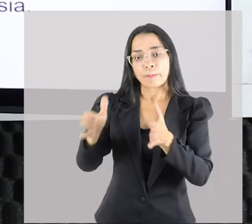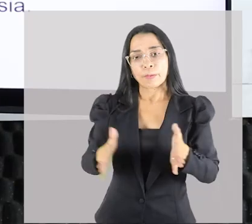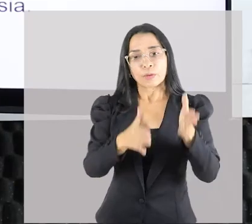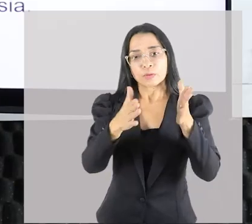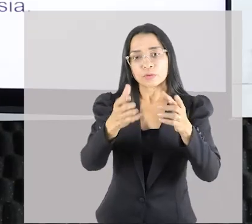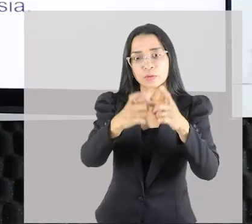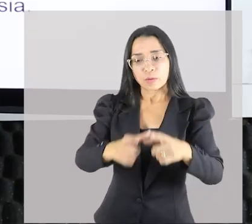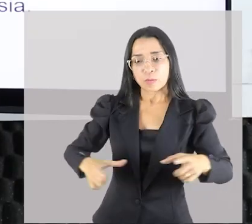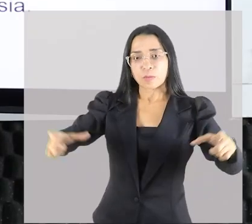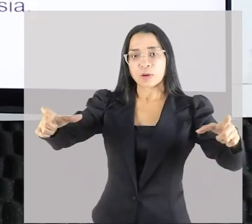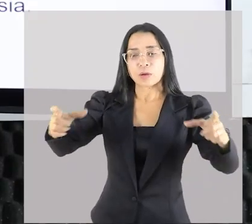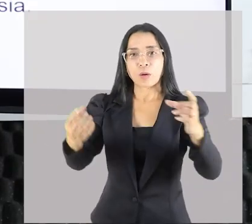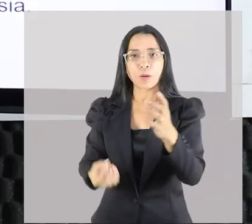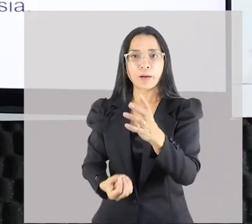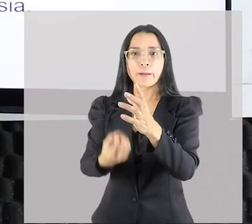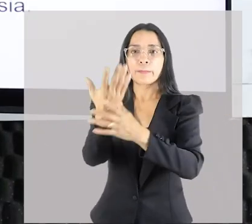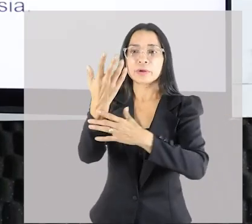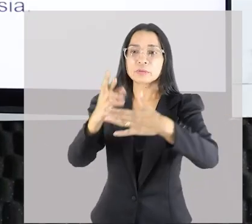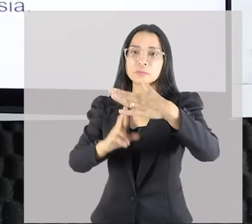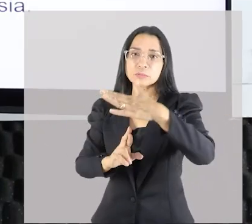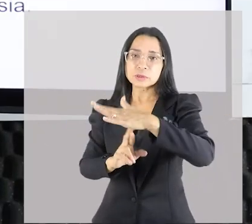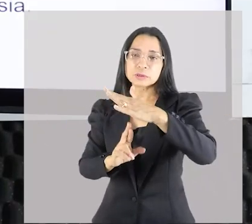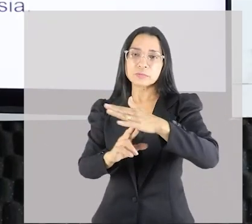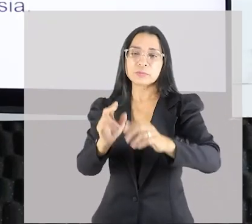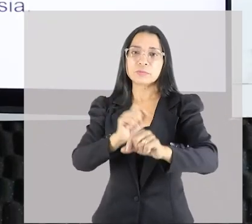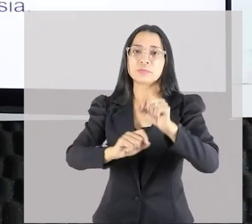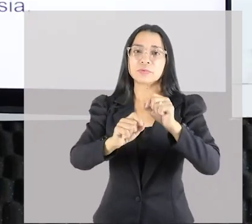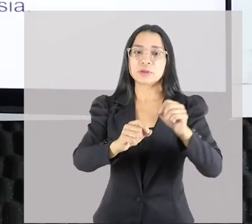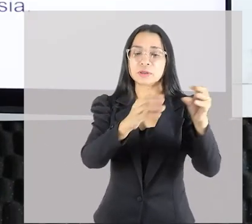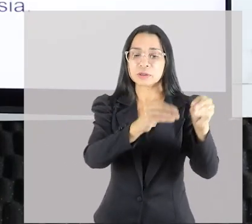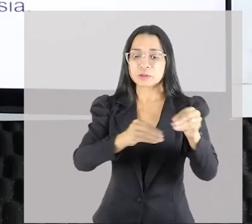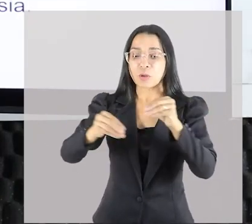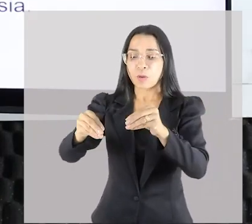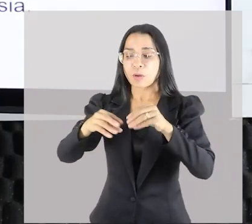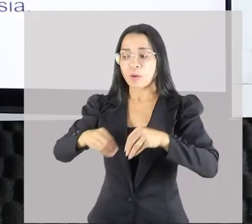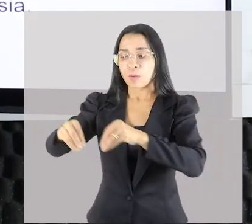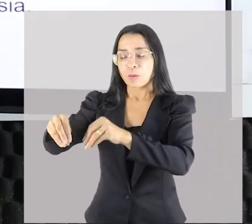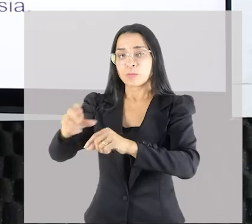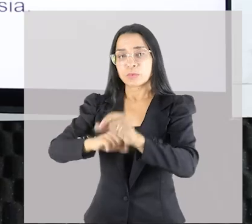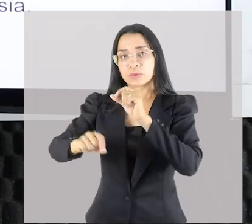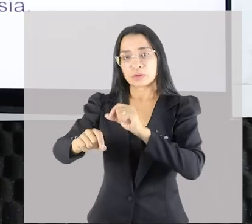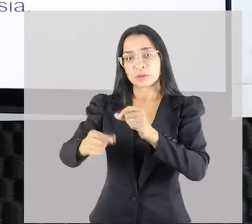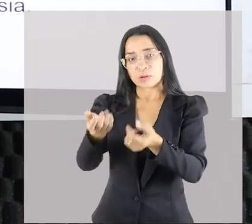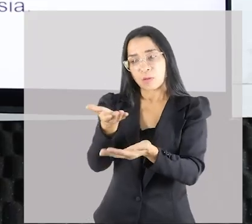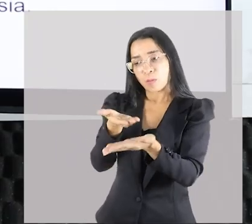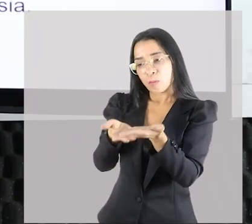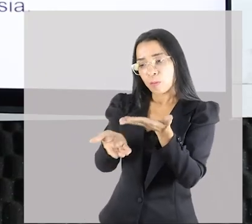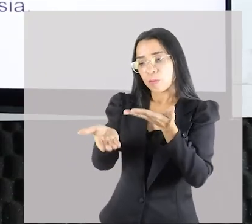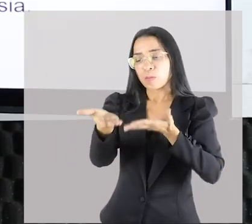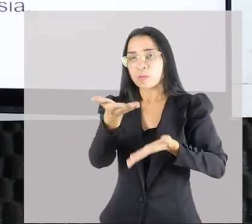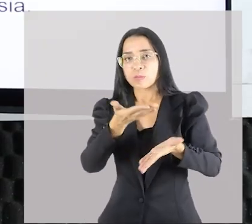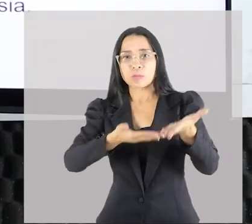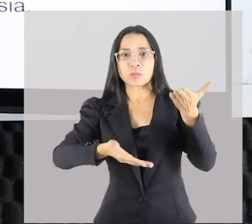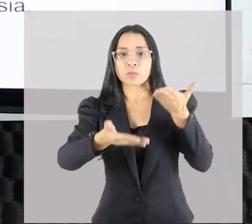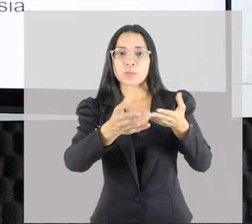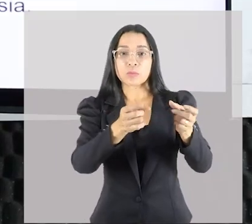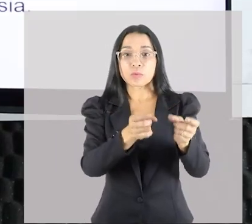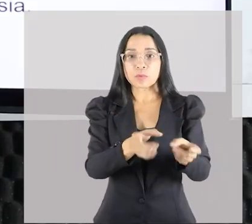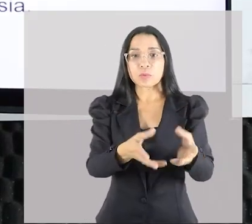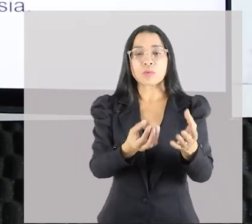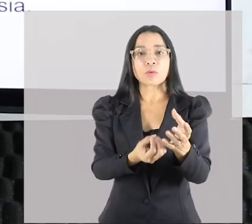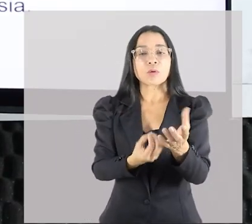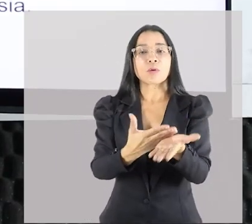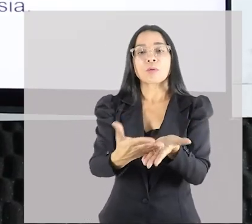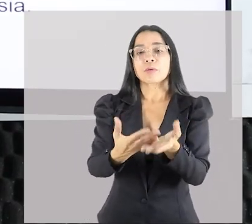aparecimento ou revitalização desses burgos, das feiras itinerantes, que iam para uma cidade para outra, ou seja, o comércio começa a florescer. Então